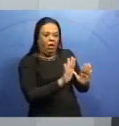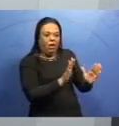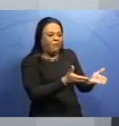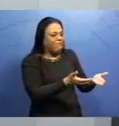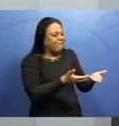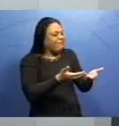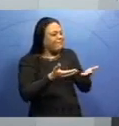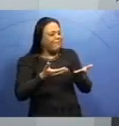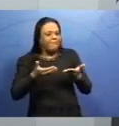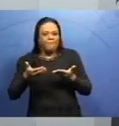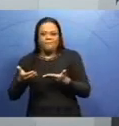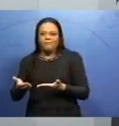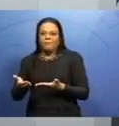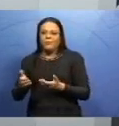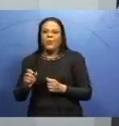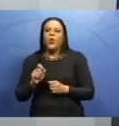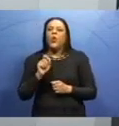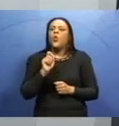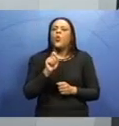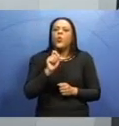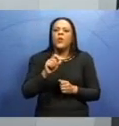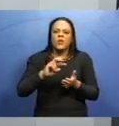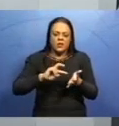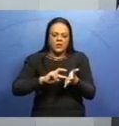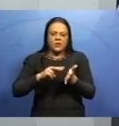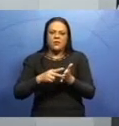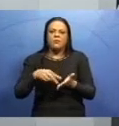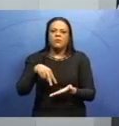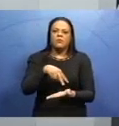Quando ela se referiu a dança, o que ela queria dizer?